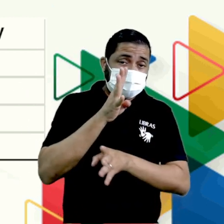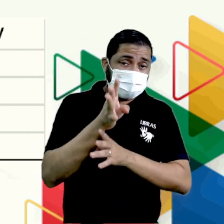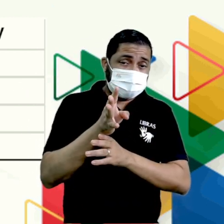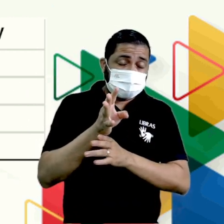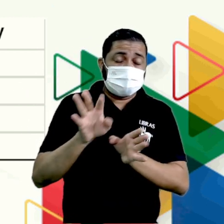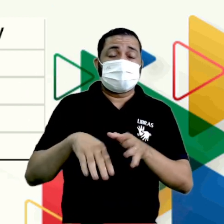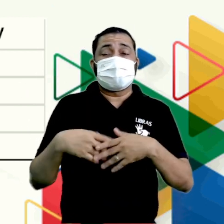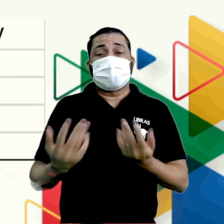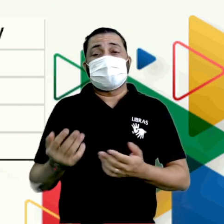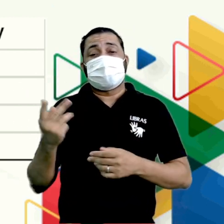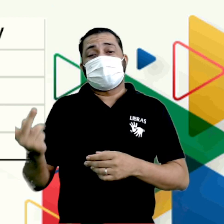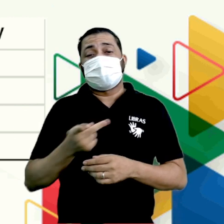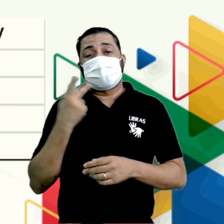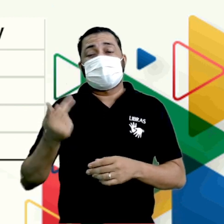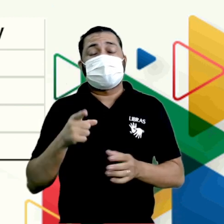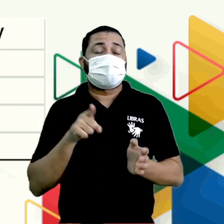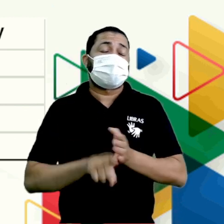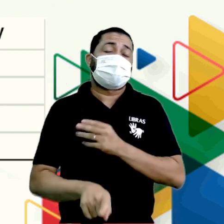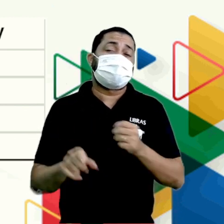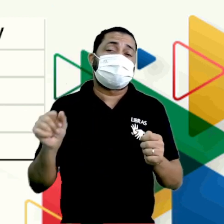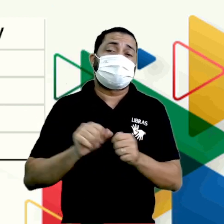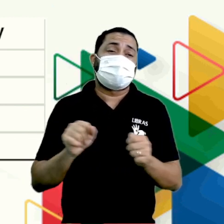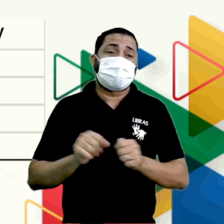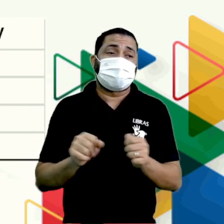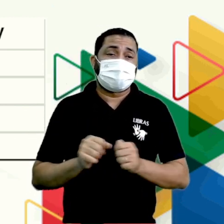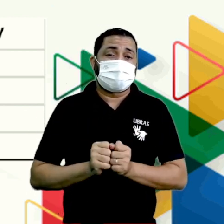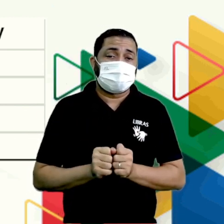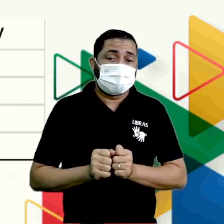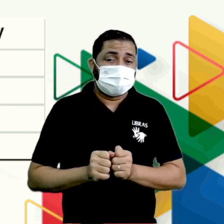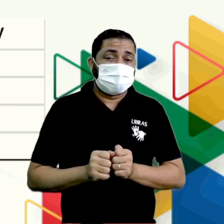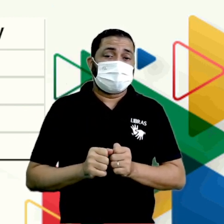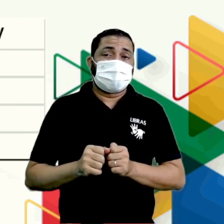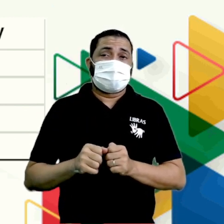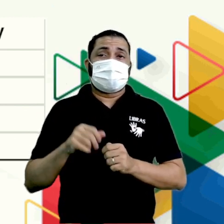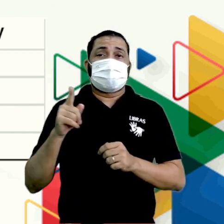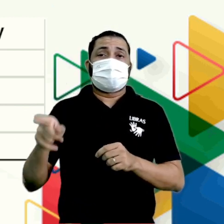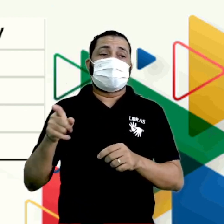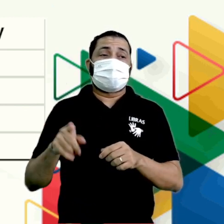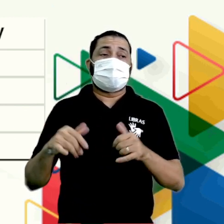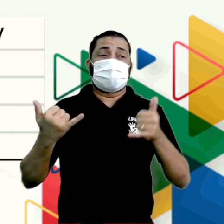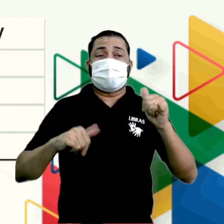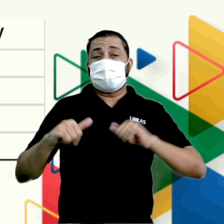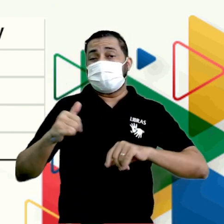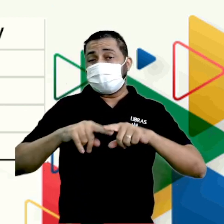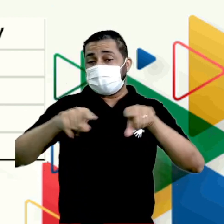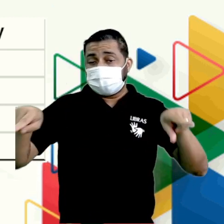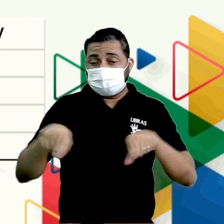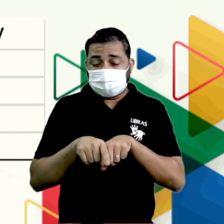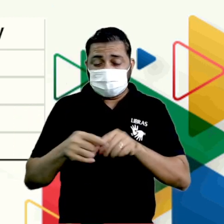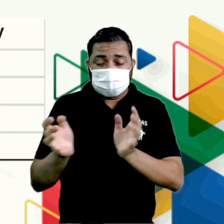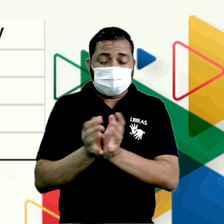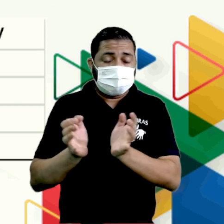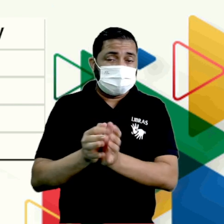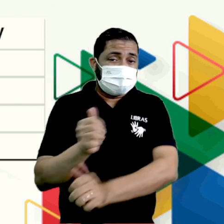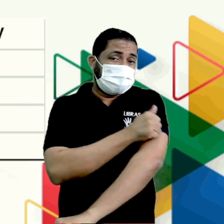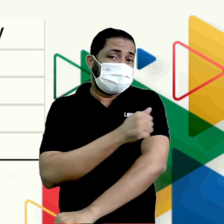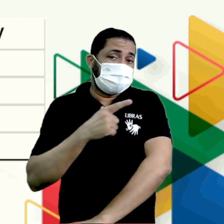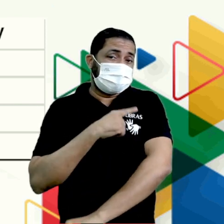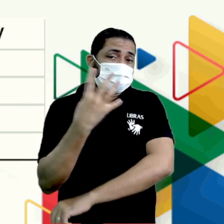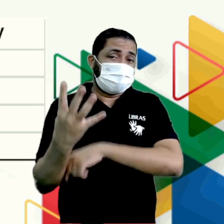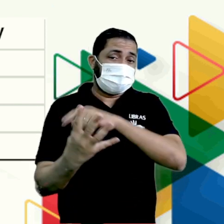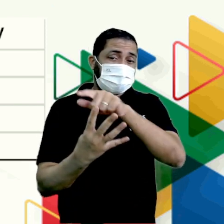lá. Diz assim a questão que a gente vai fazer aí. Num laboratório, um grupo de alunos possui